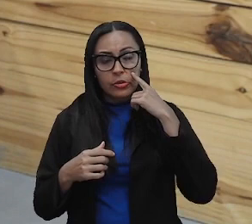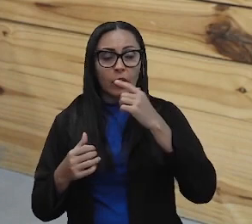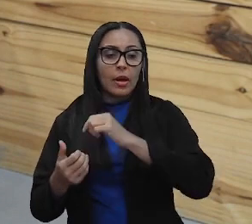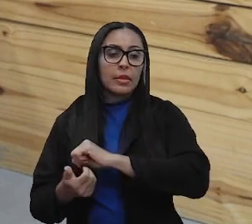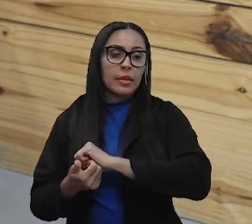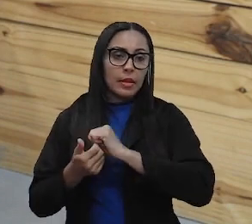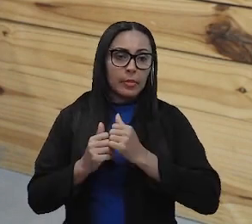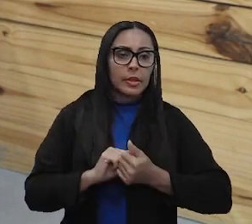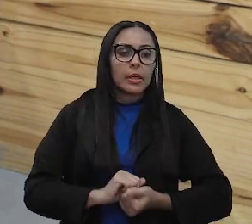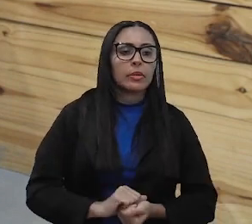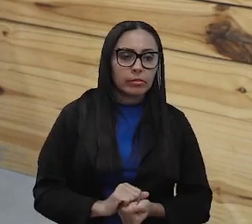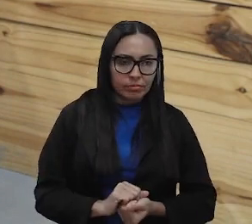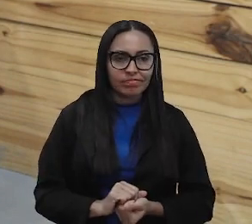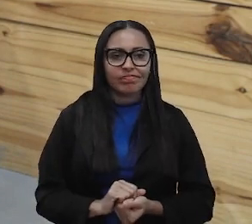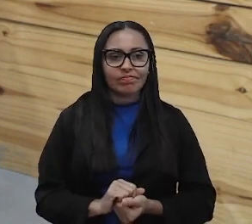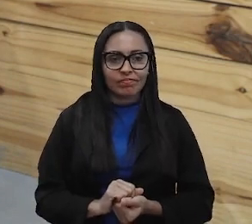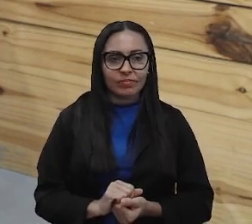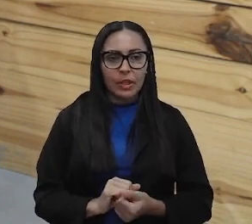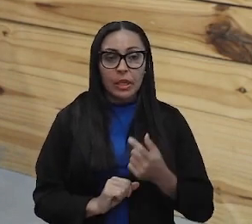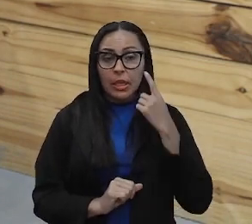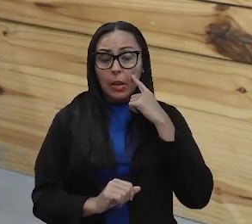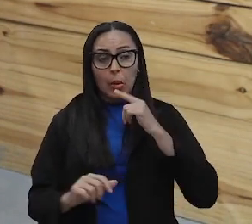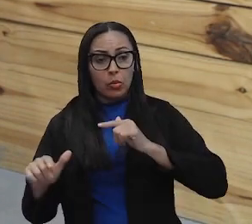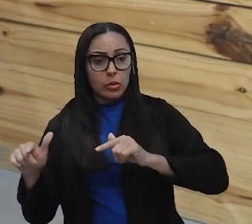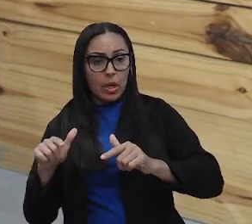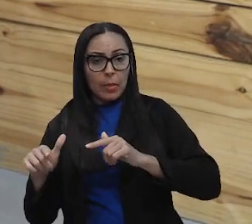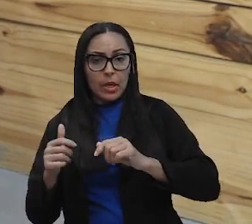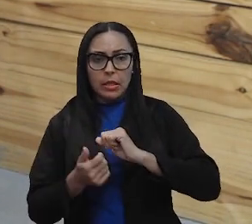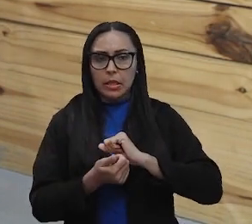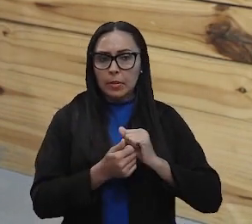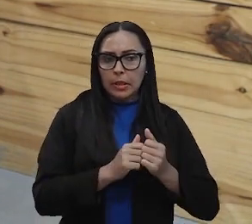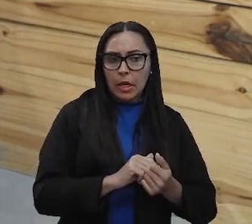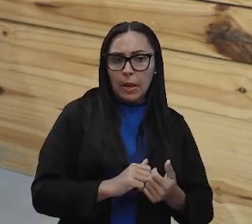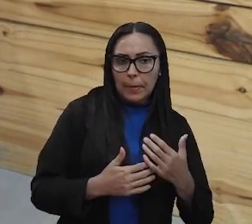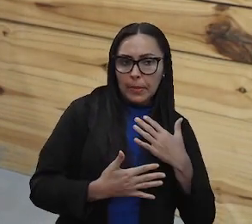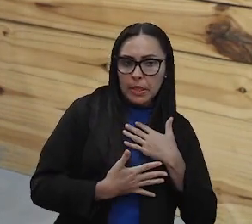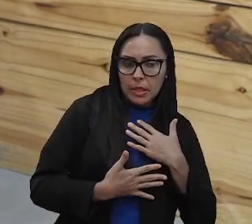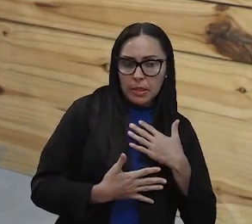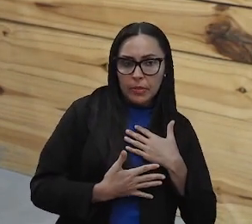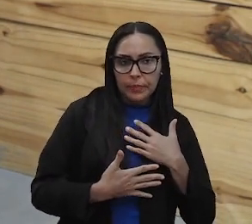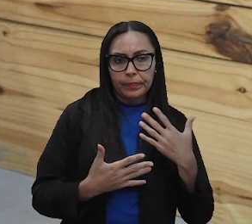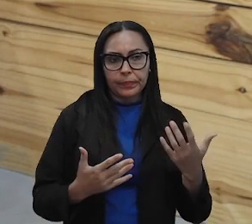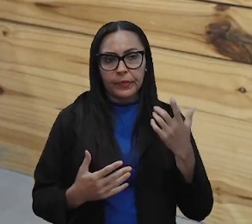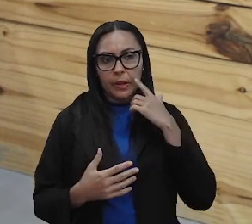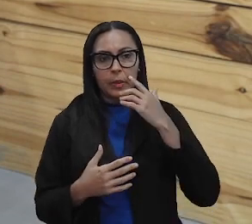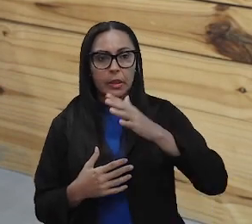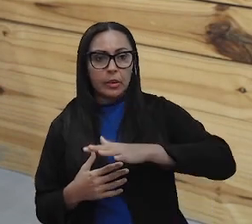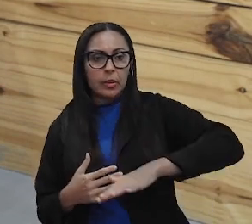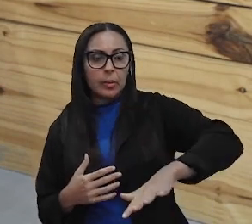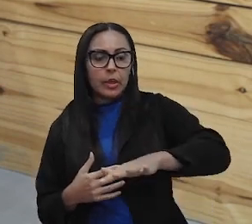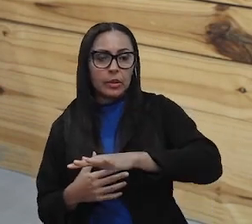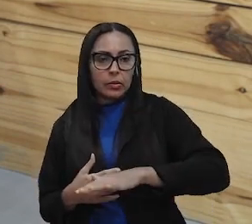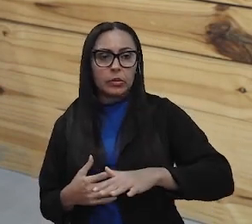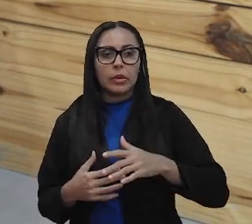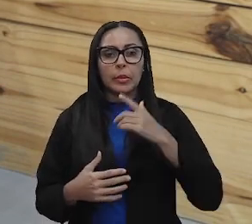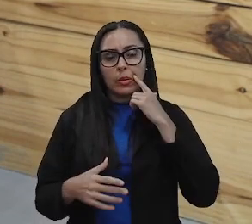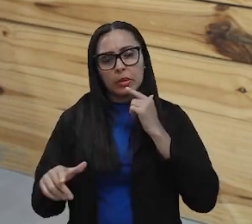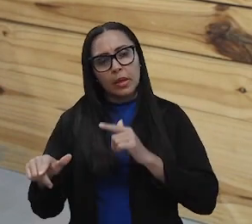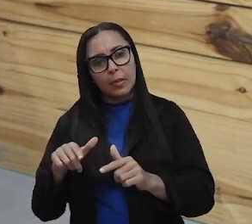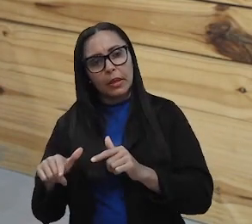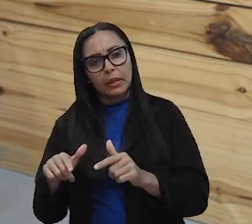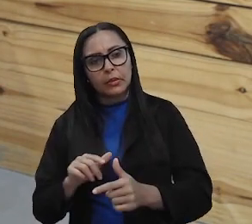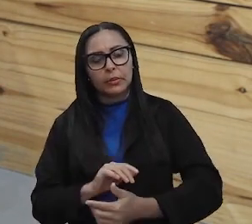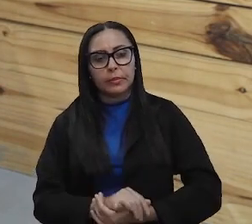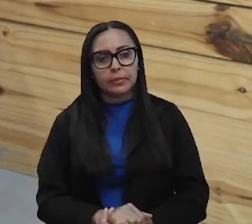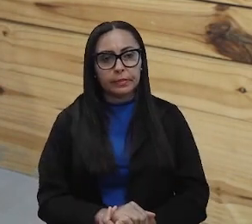ao trabalhador. Não é para o trabalhador se adaptar ao ambiente, é para que o ambiente se adapte ao trabalhador. Então, eu preciso